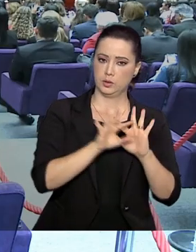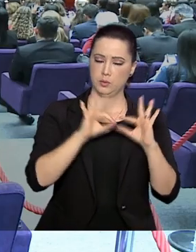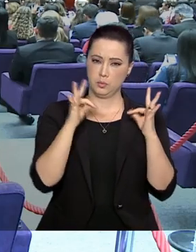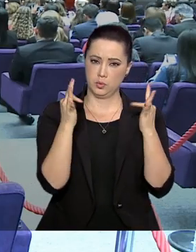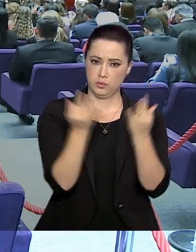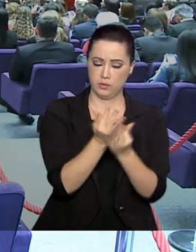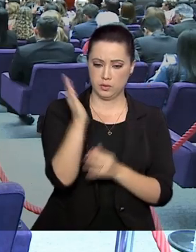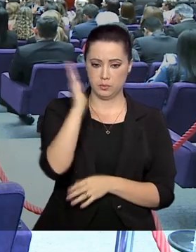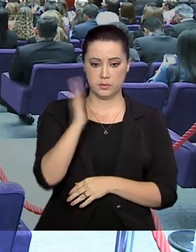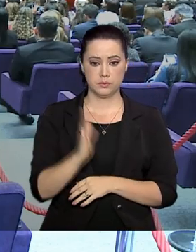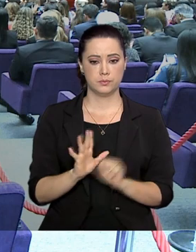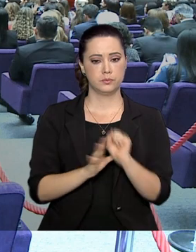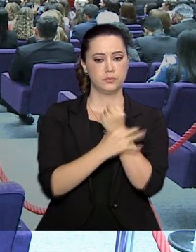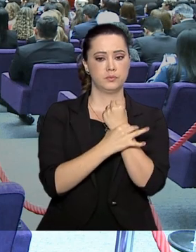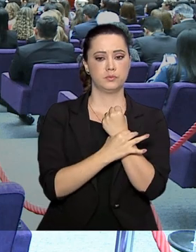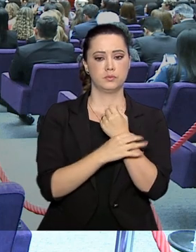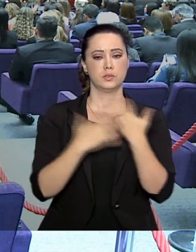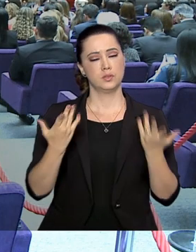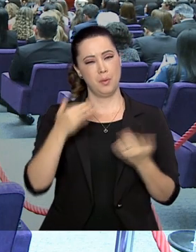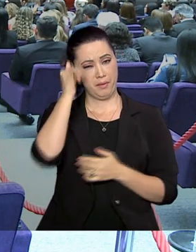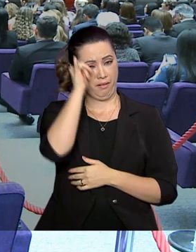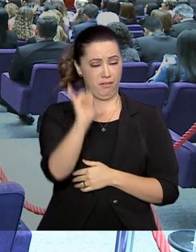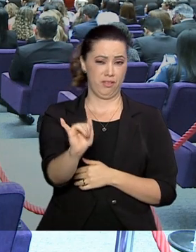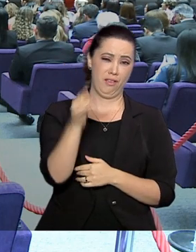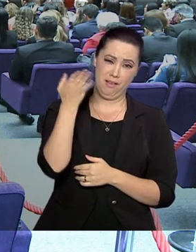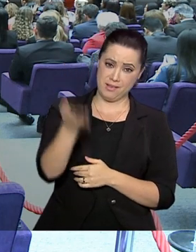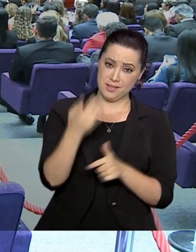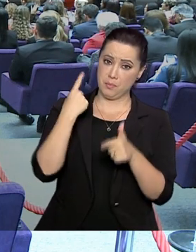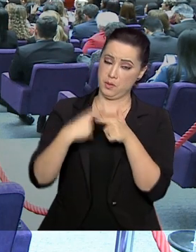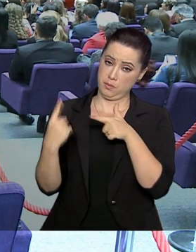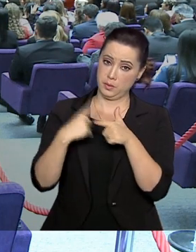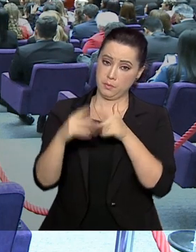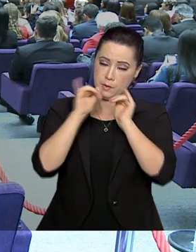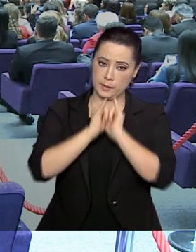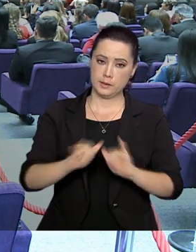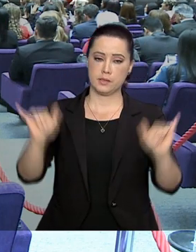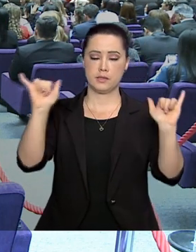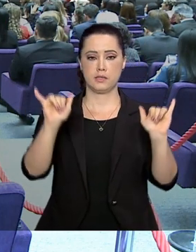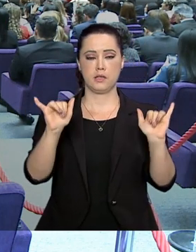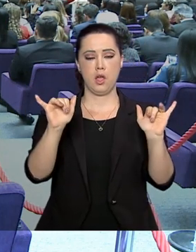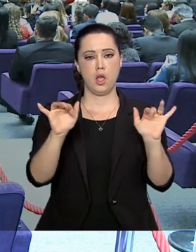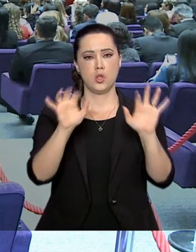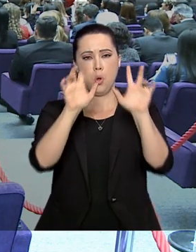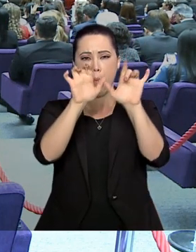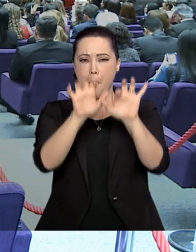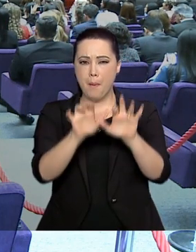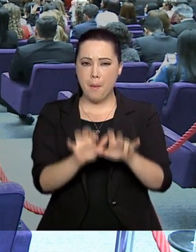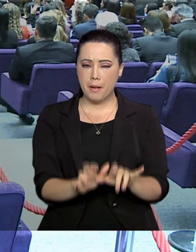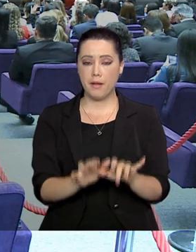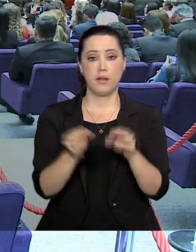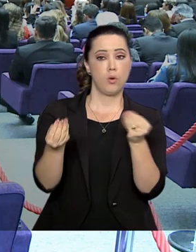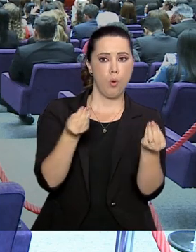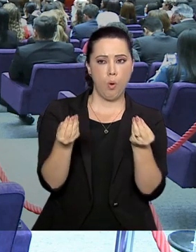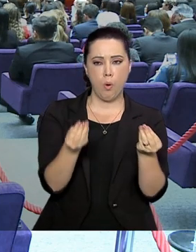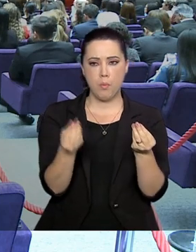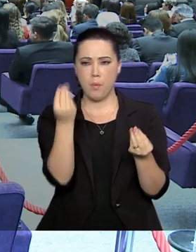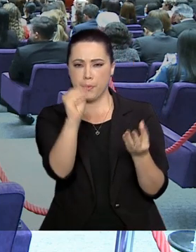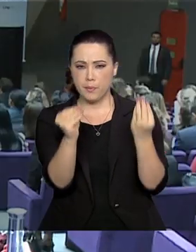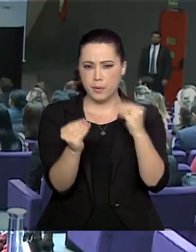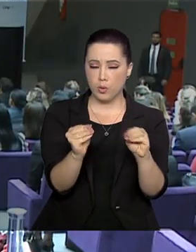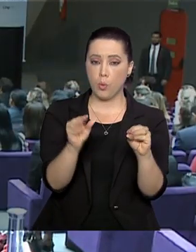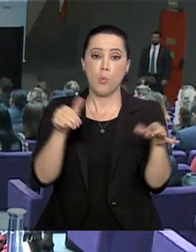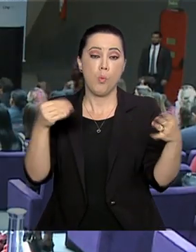Para combater essa realidade, foi lançado oficialmente o Formulário Nacional de Avaliação de Risco de Violência